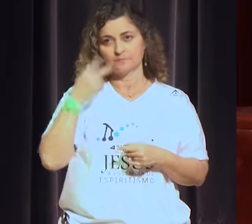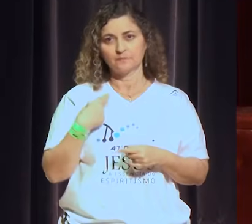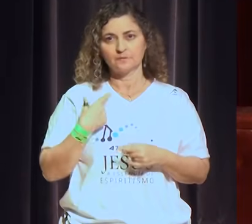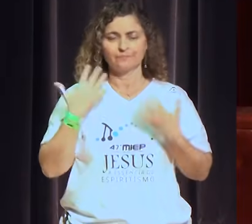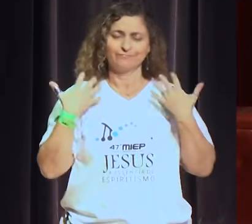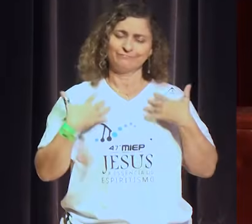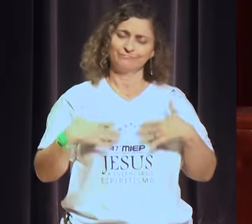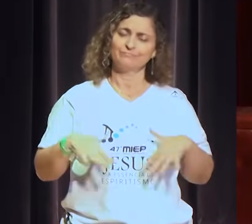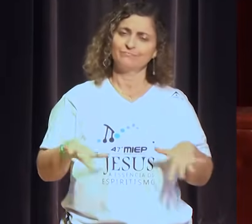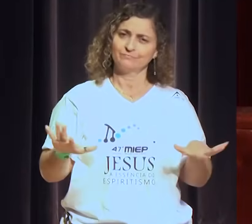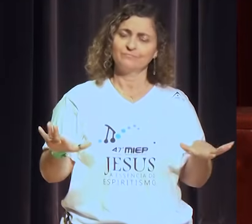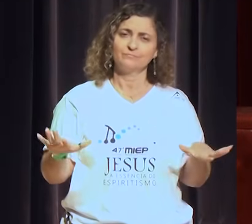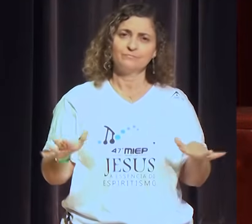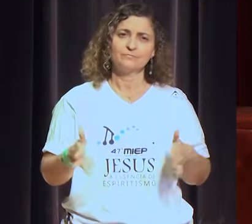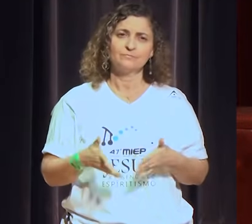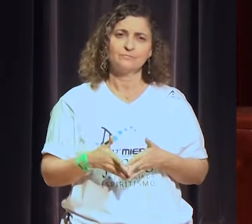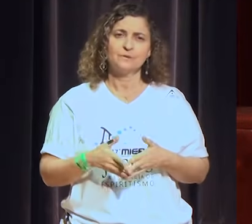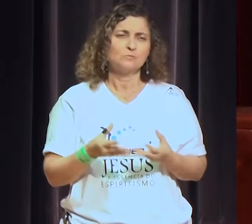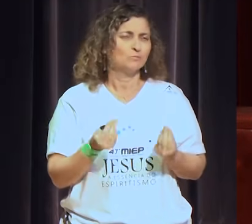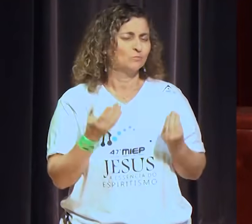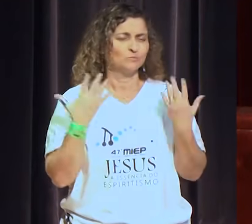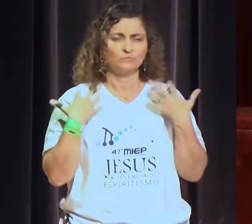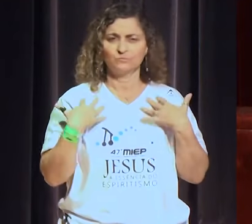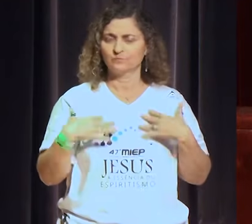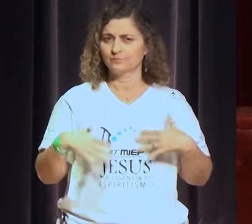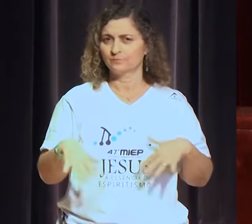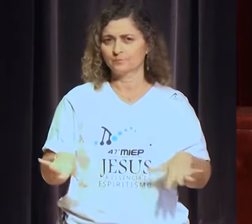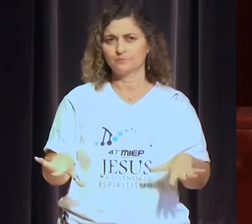natural isso. É muito natural